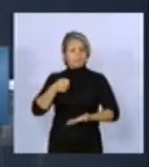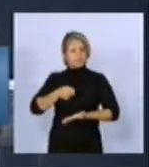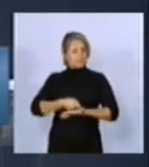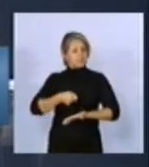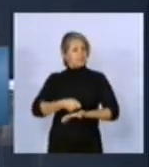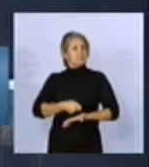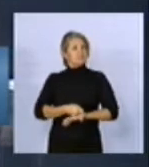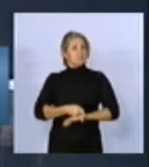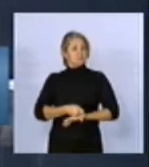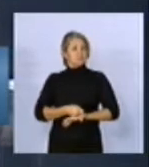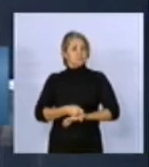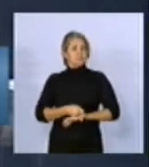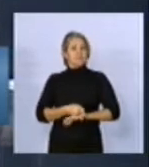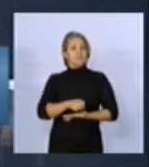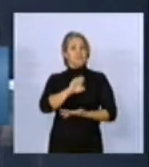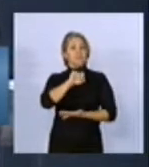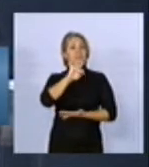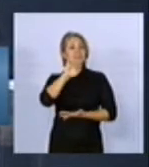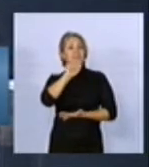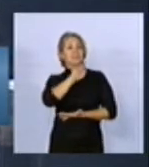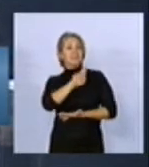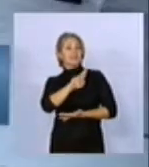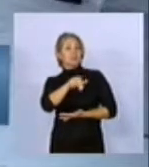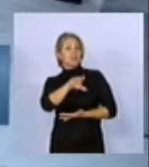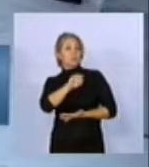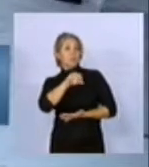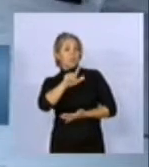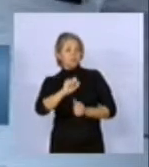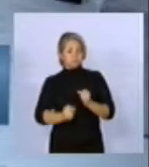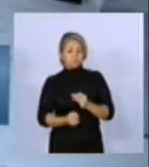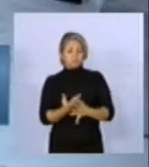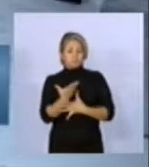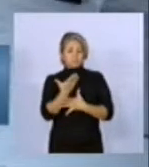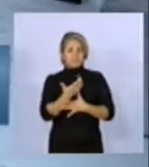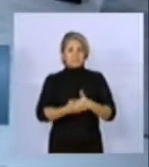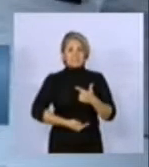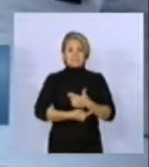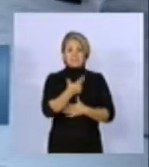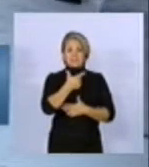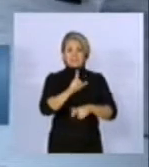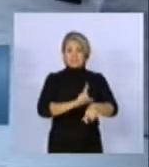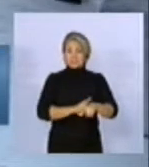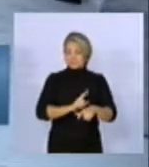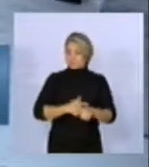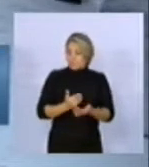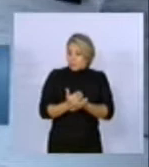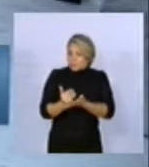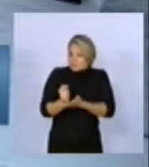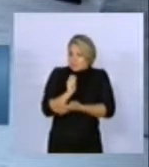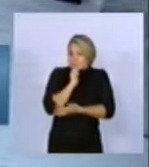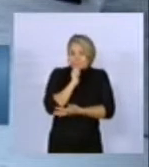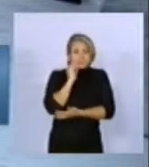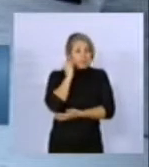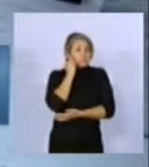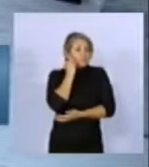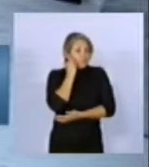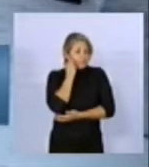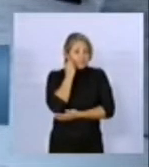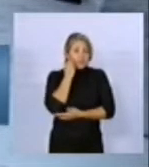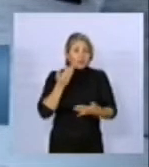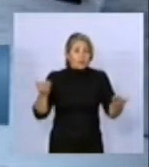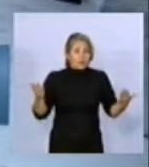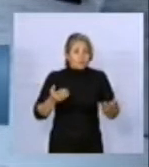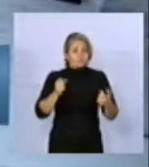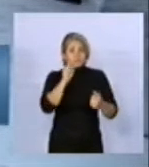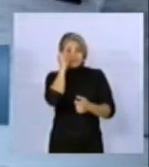asseguram o etanol a produção de etanol de segunda geração está em fase experimental ainda se hoje tá